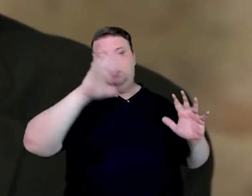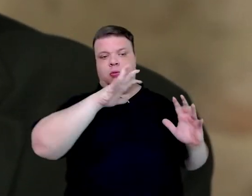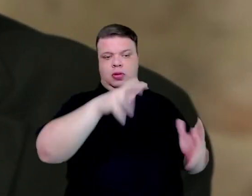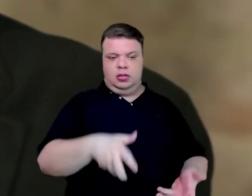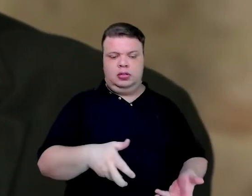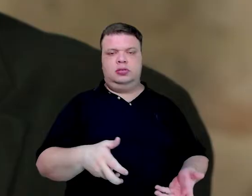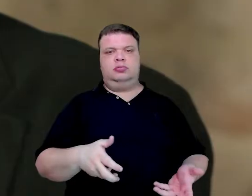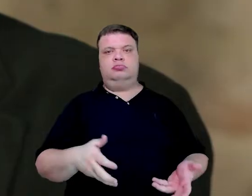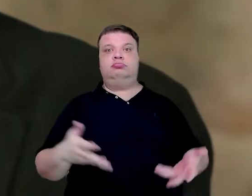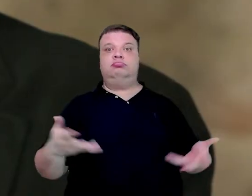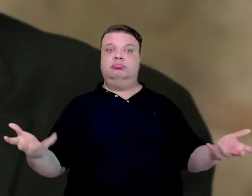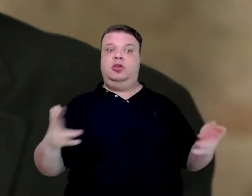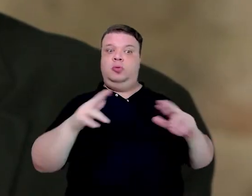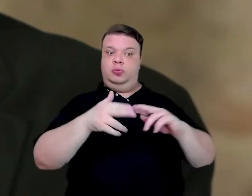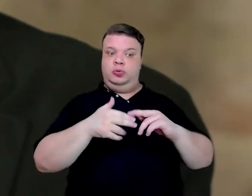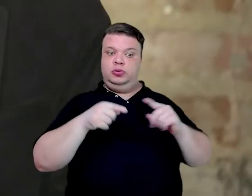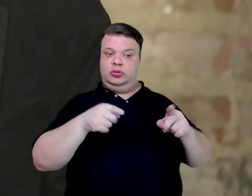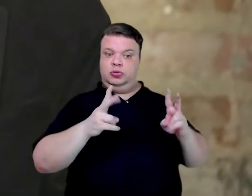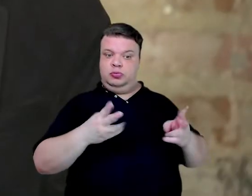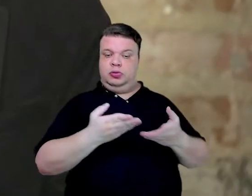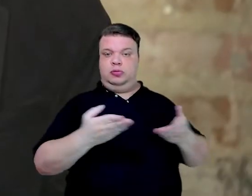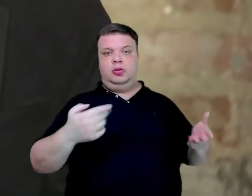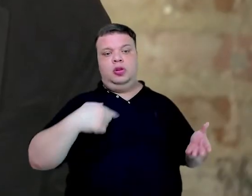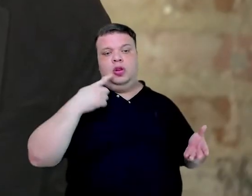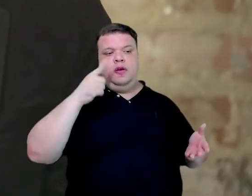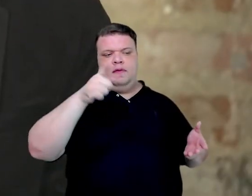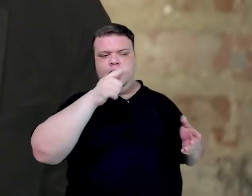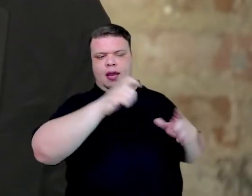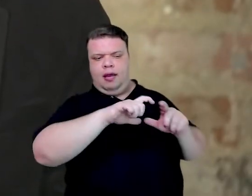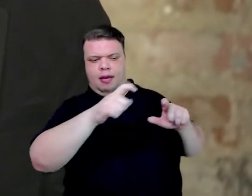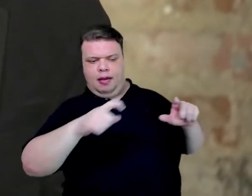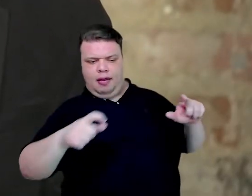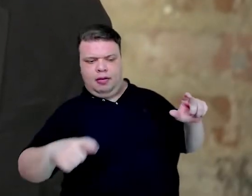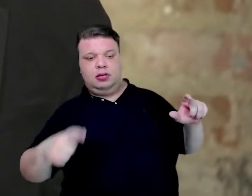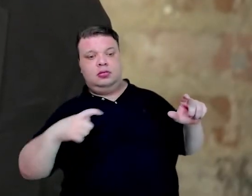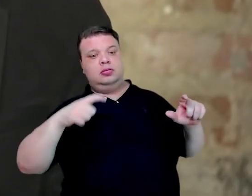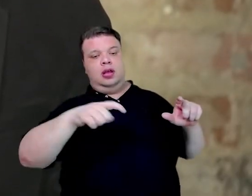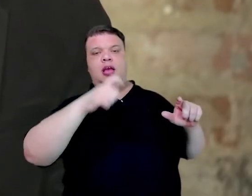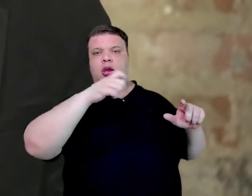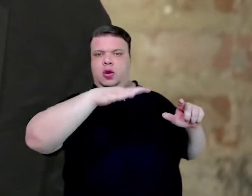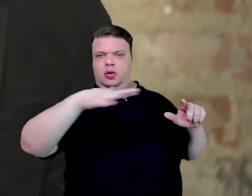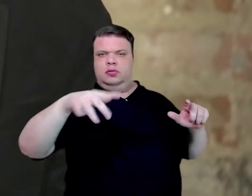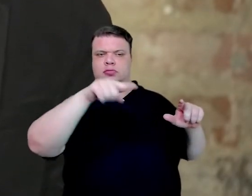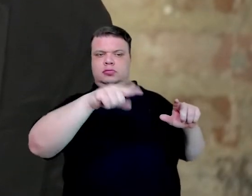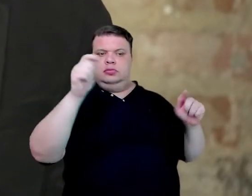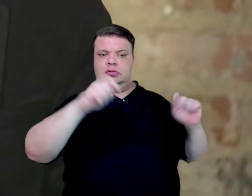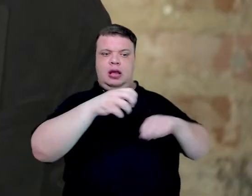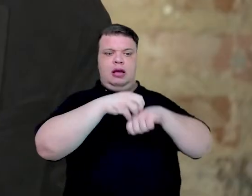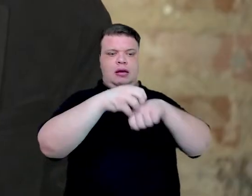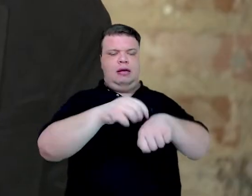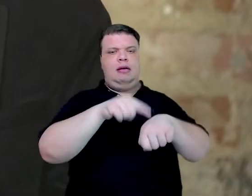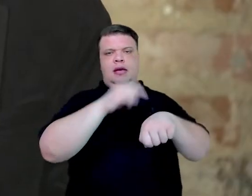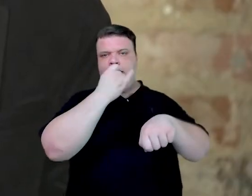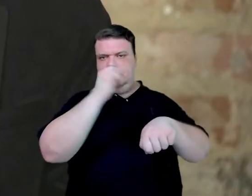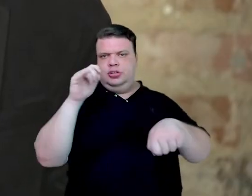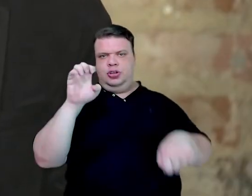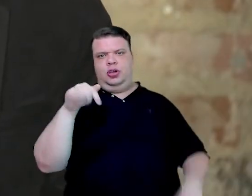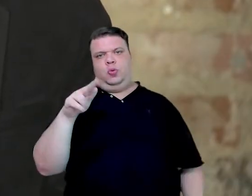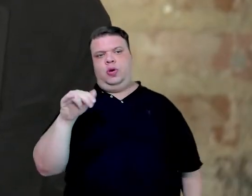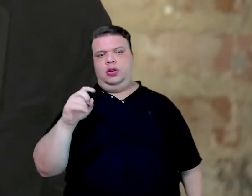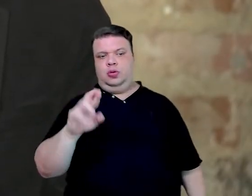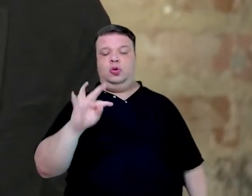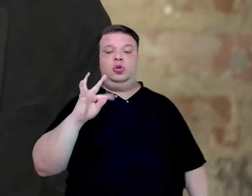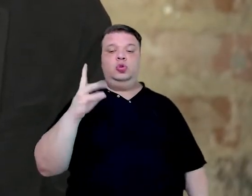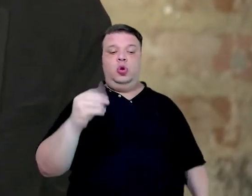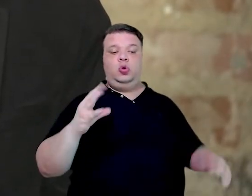cinturões de vento, mas também das grandes correntes oceânicas do planeta. Sendo assim, através